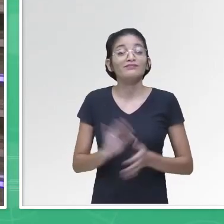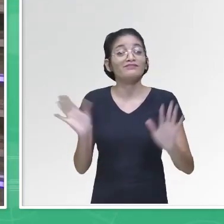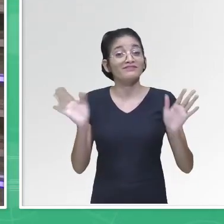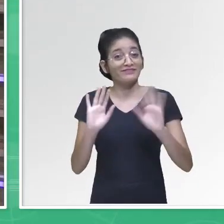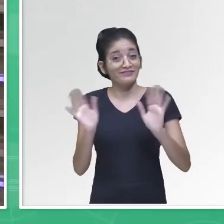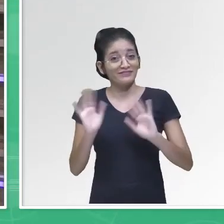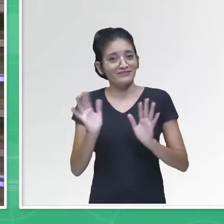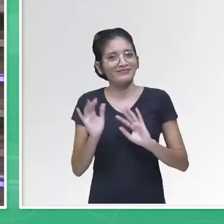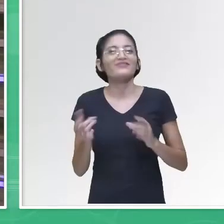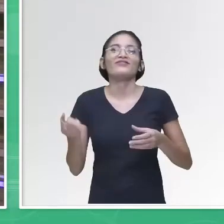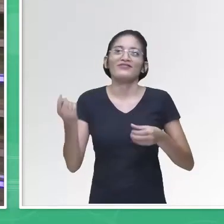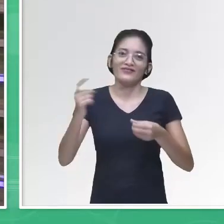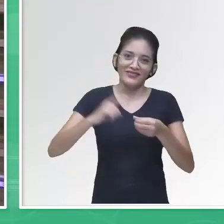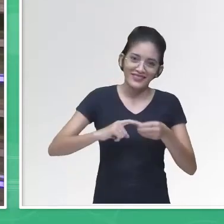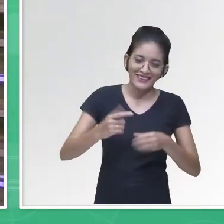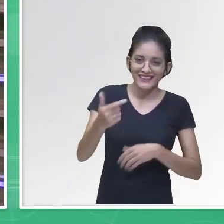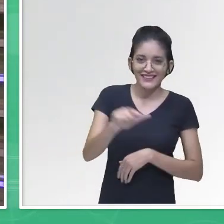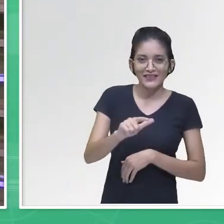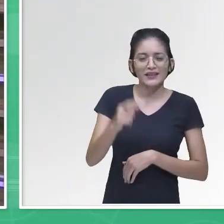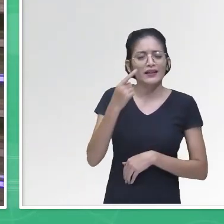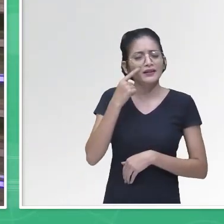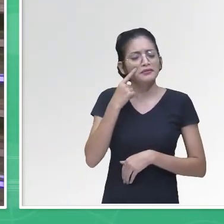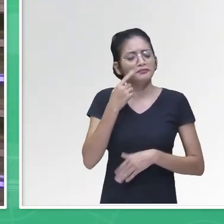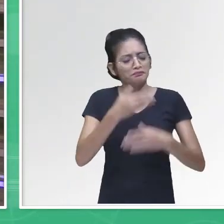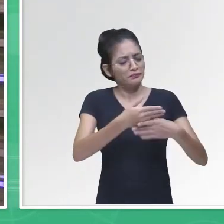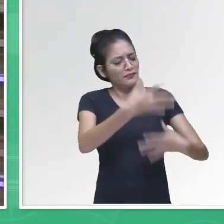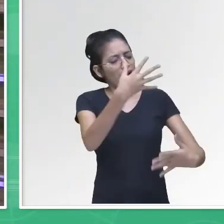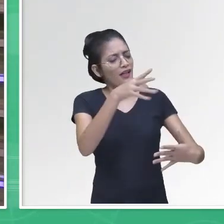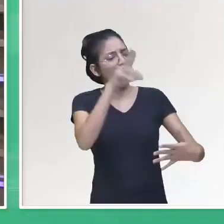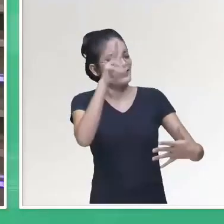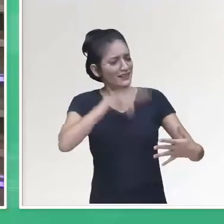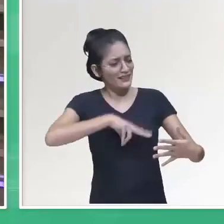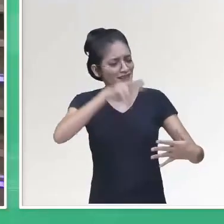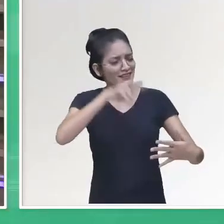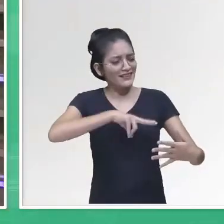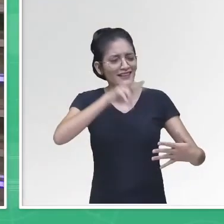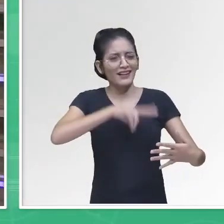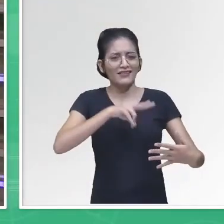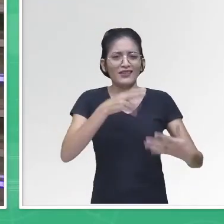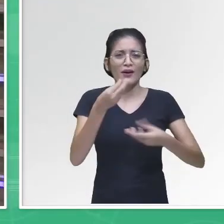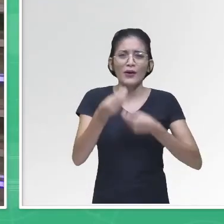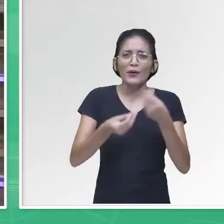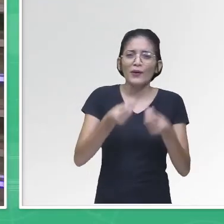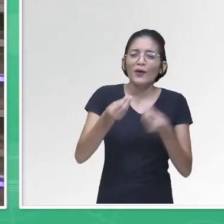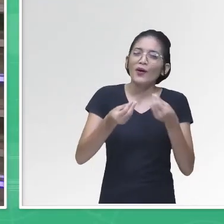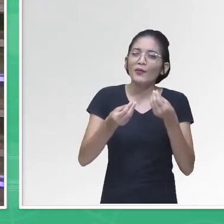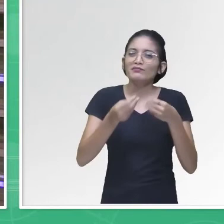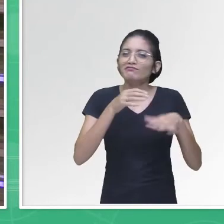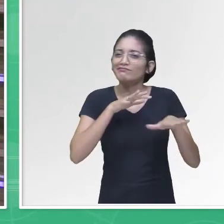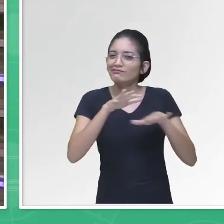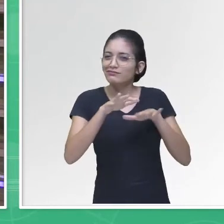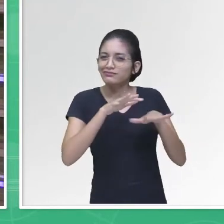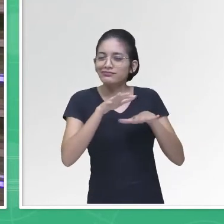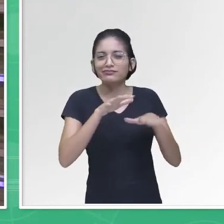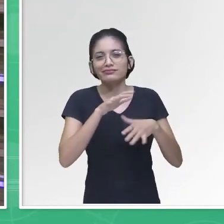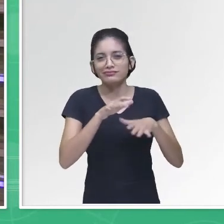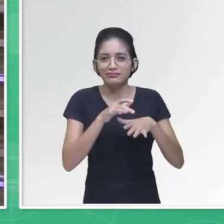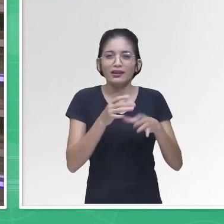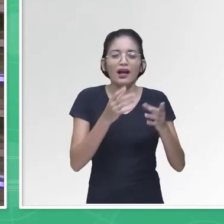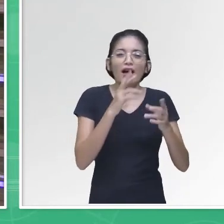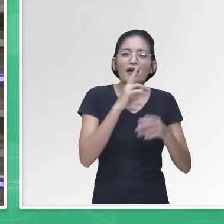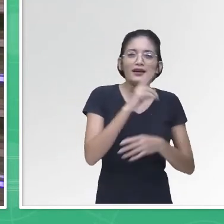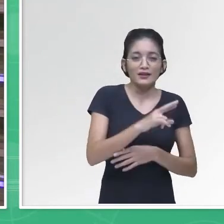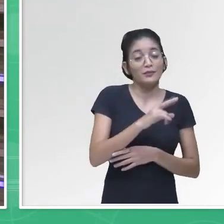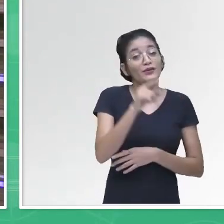meus queridos, retornei, estava aqui olhando, né, como é que estava a agitação no chat público e vocês